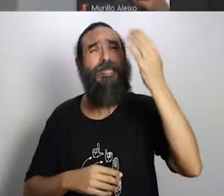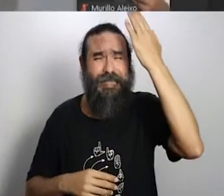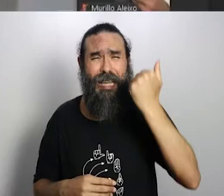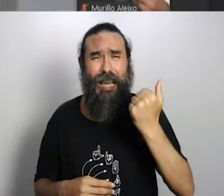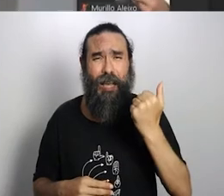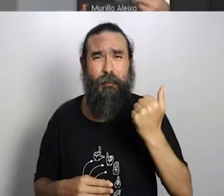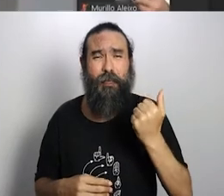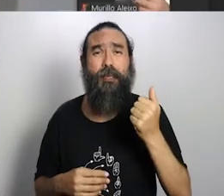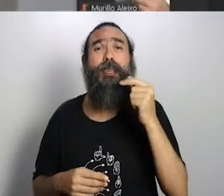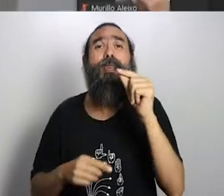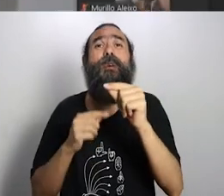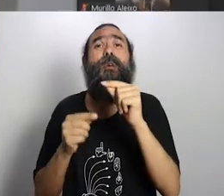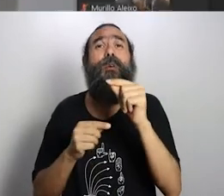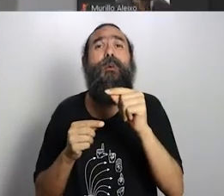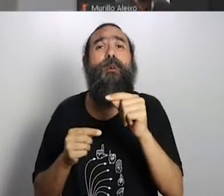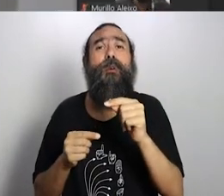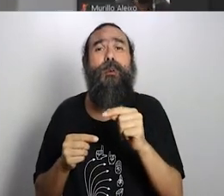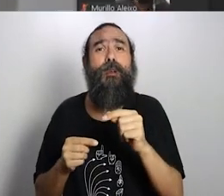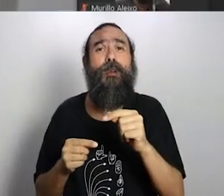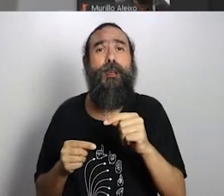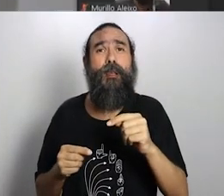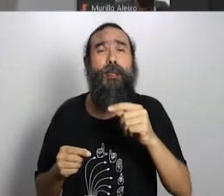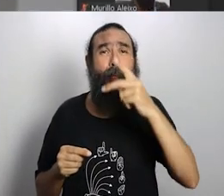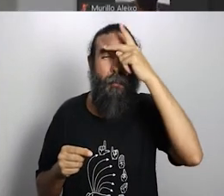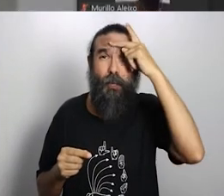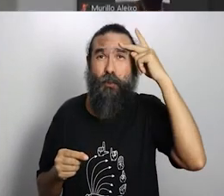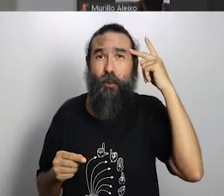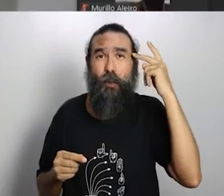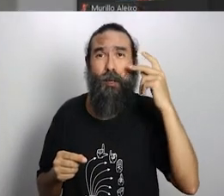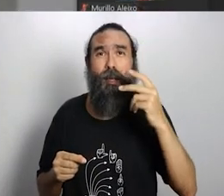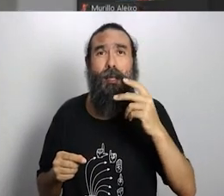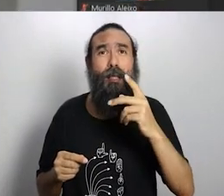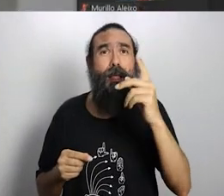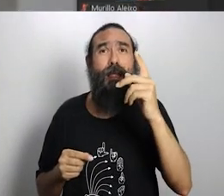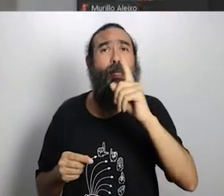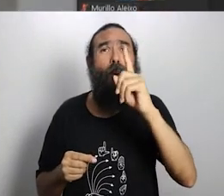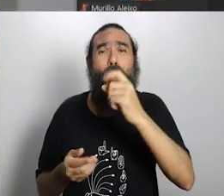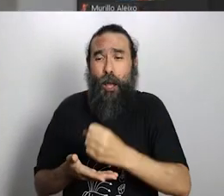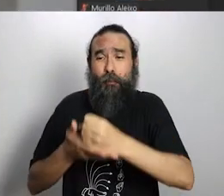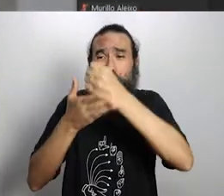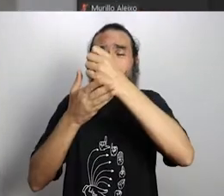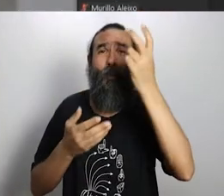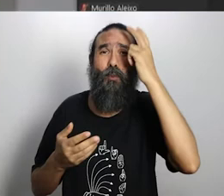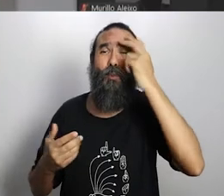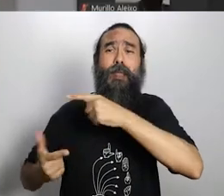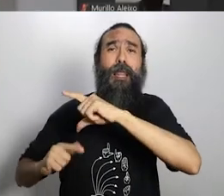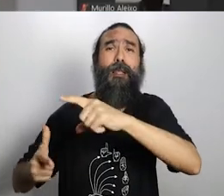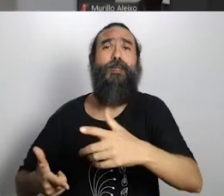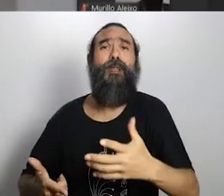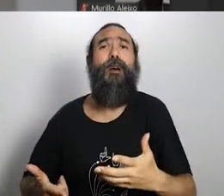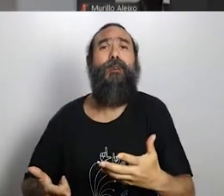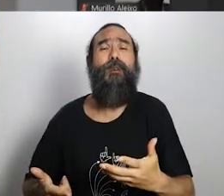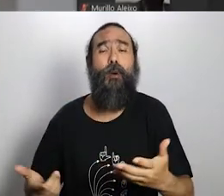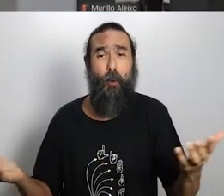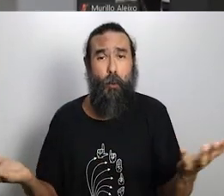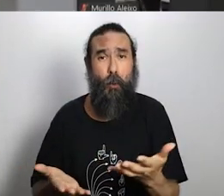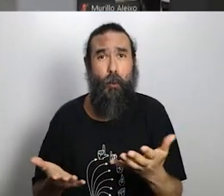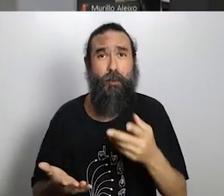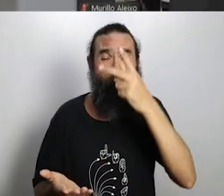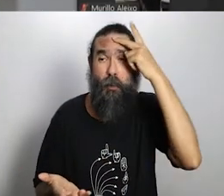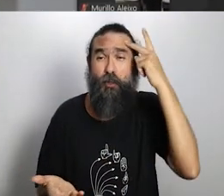popular e falar sobre respeito de cachê de tudo. Lia, o que é que mudou de